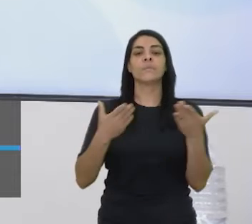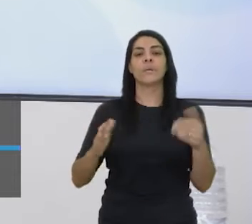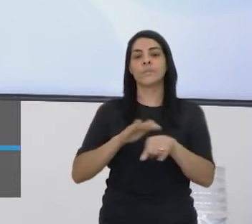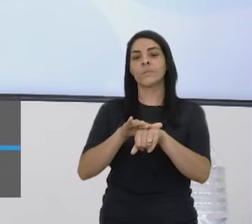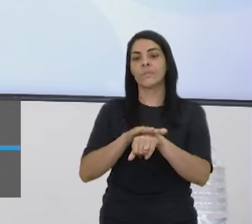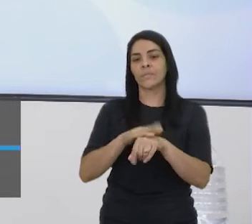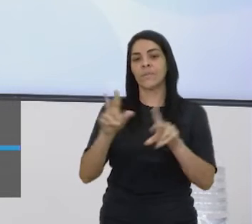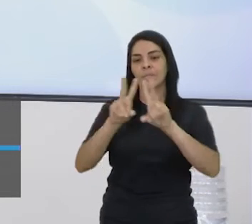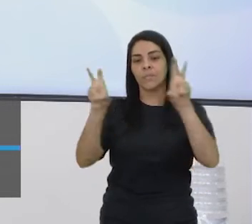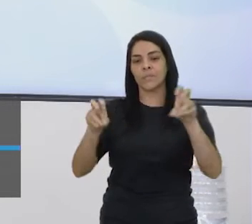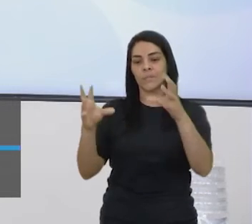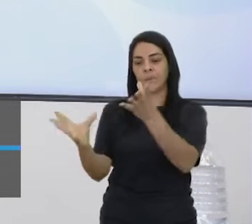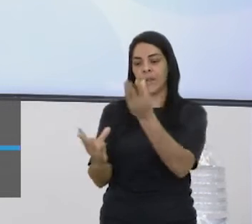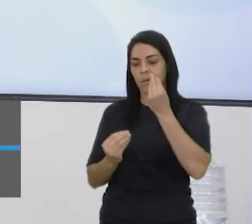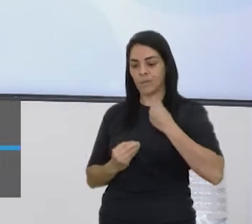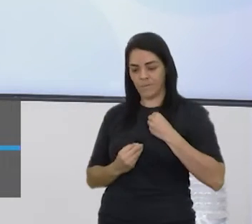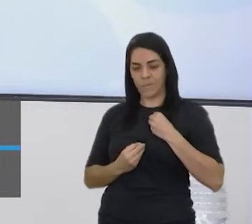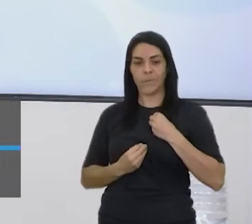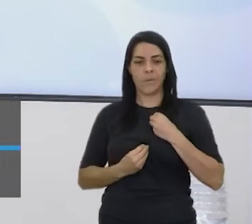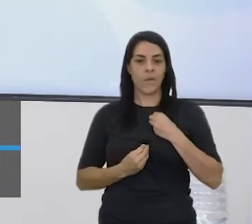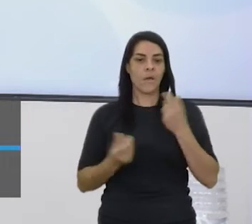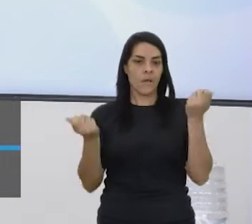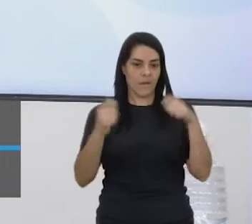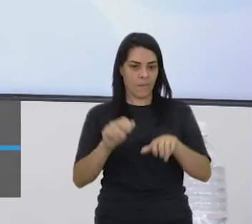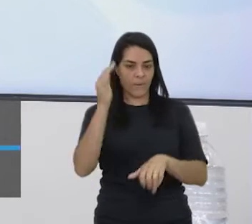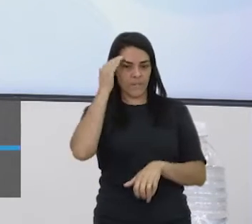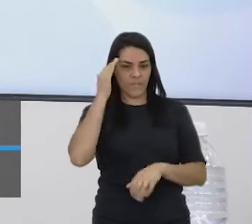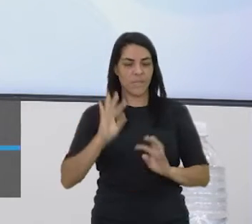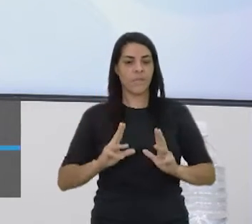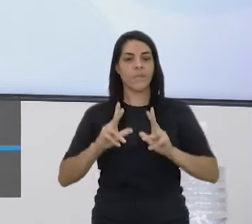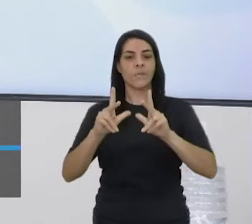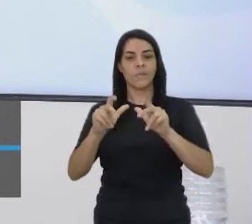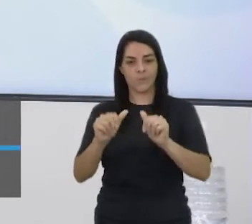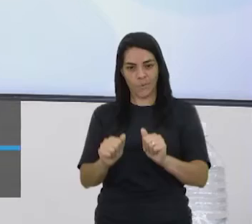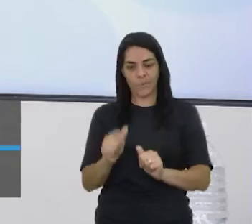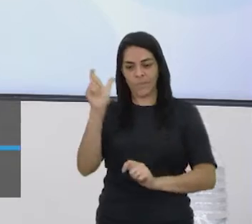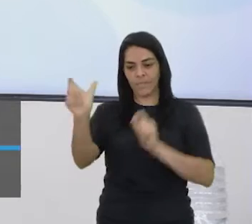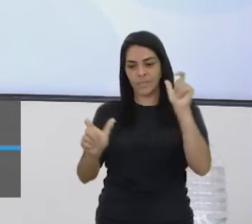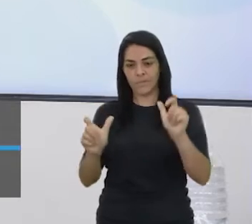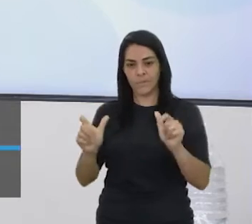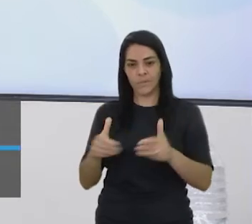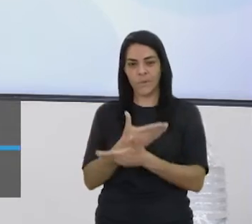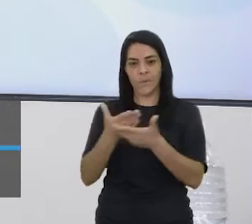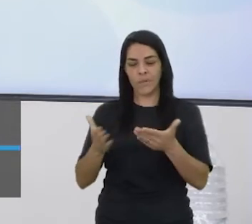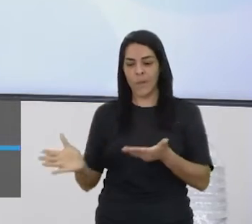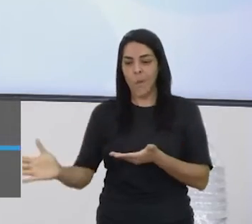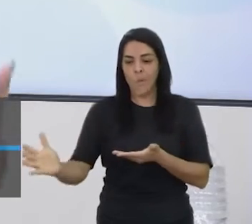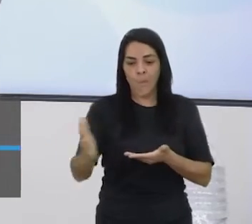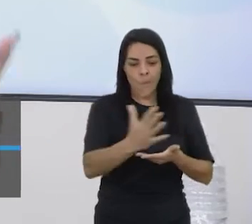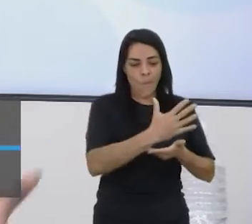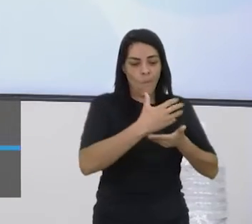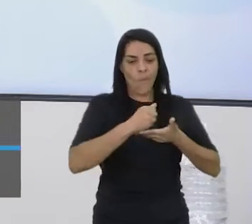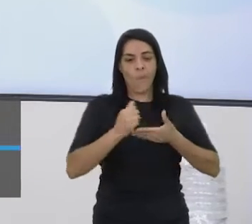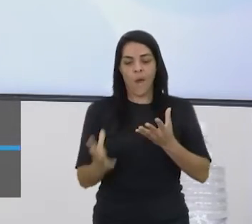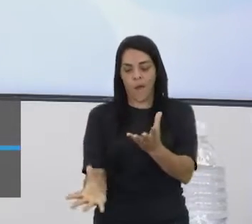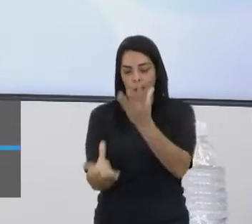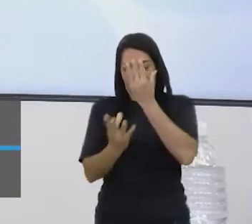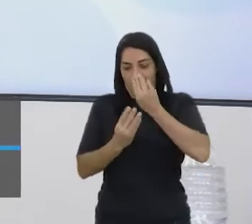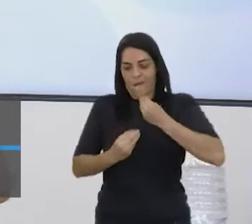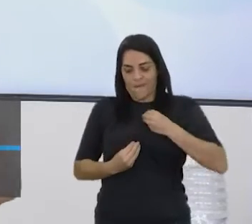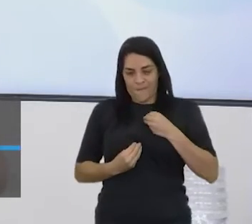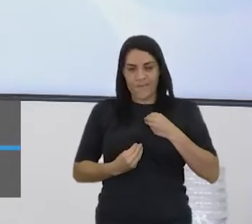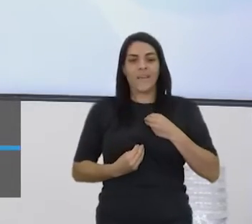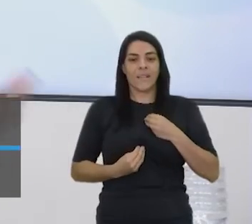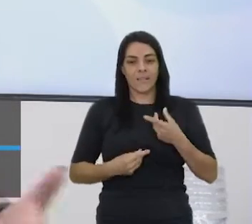é entender que a gente tá colhendo todo mundo todo mundo fica nervoso Ansioso né Por um novo ano que vai começar